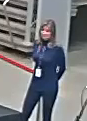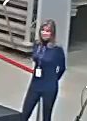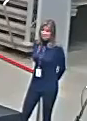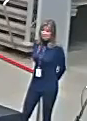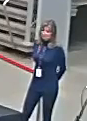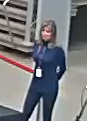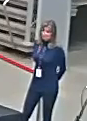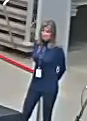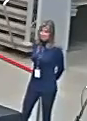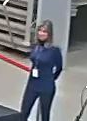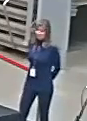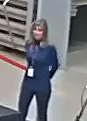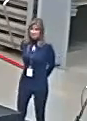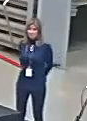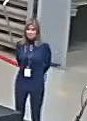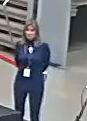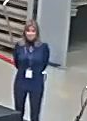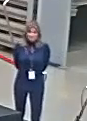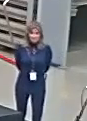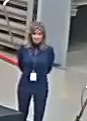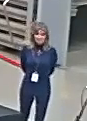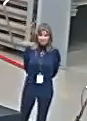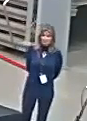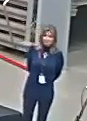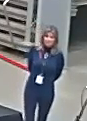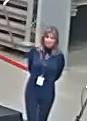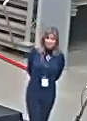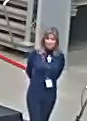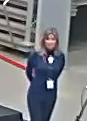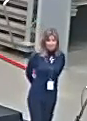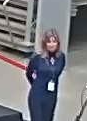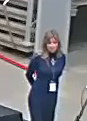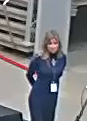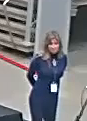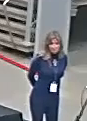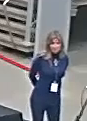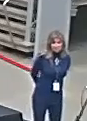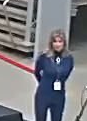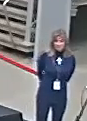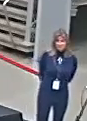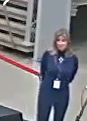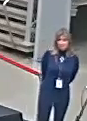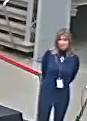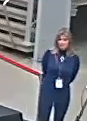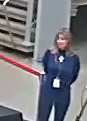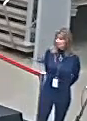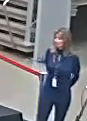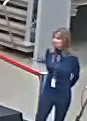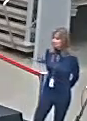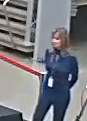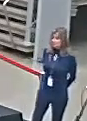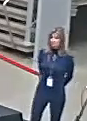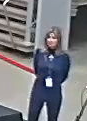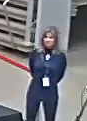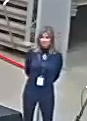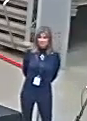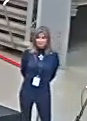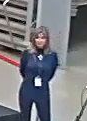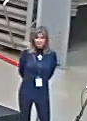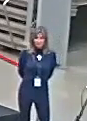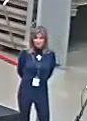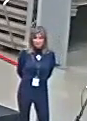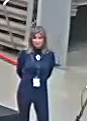eu tô aqui tô querendo fazer xixi e aí tô sem almoço e aí tô sem beber água e aí